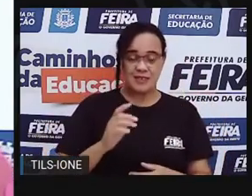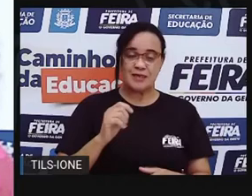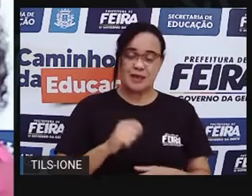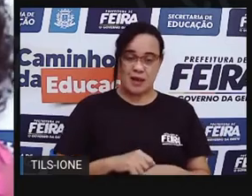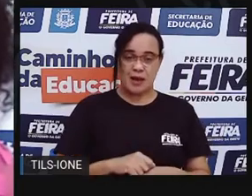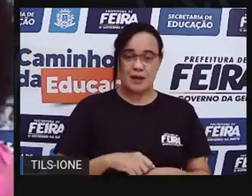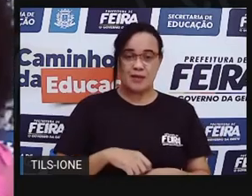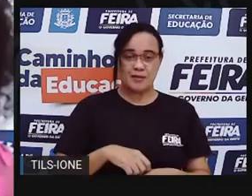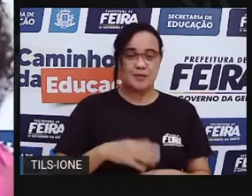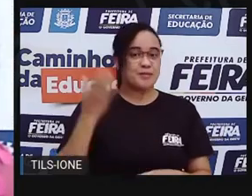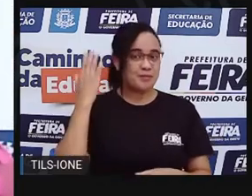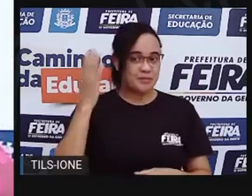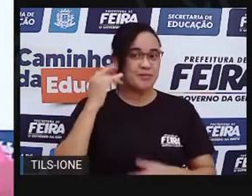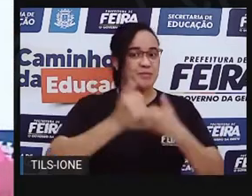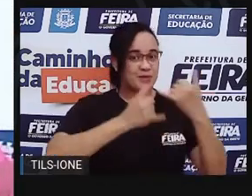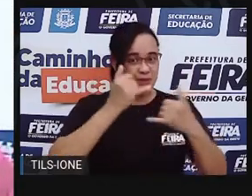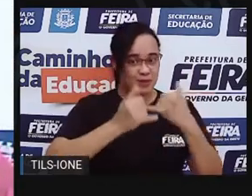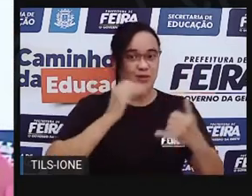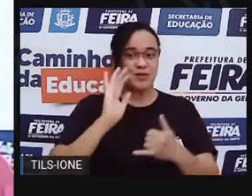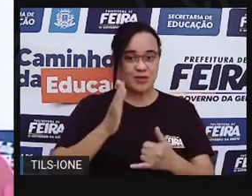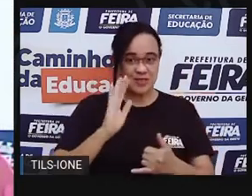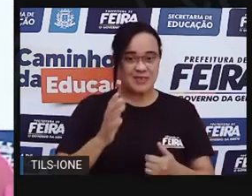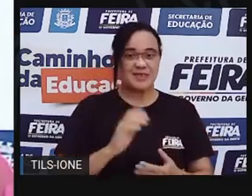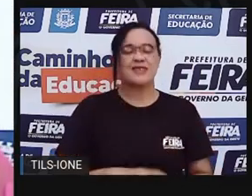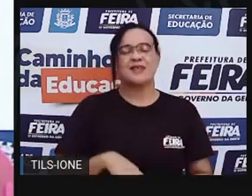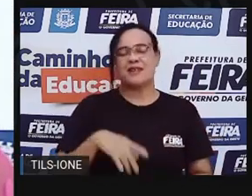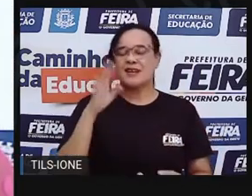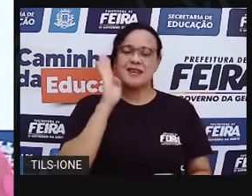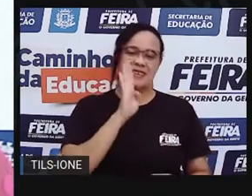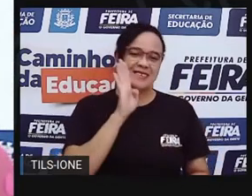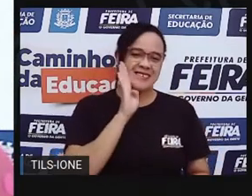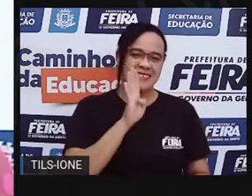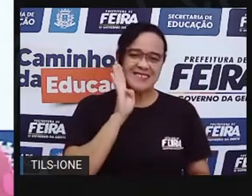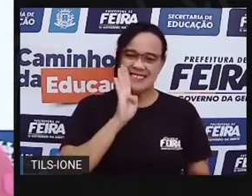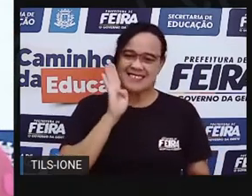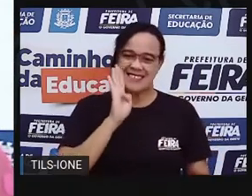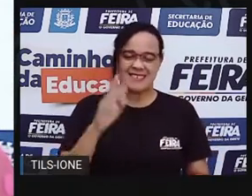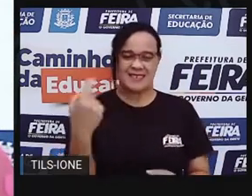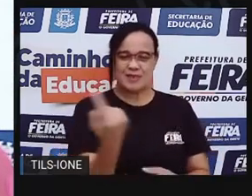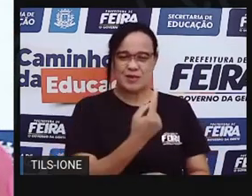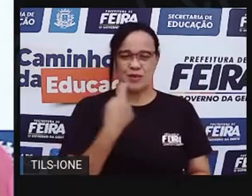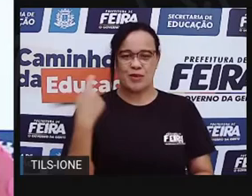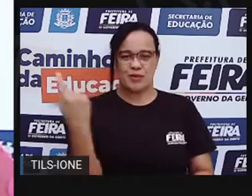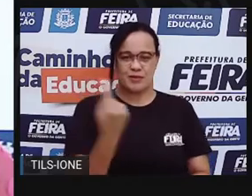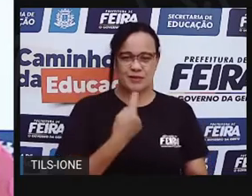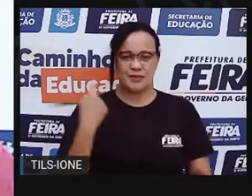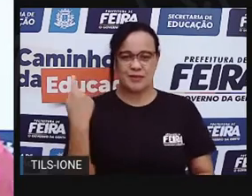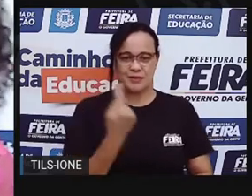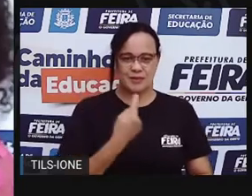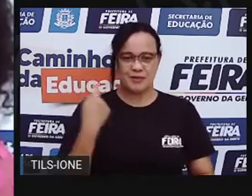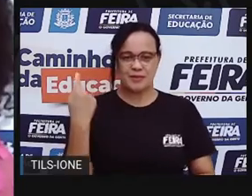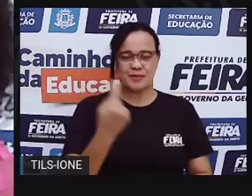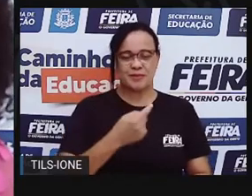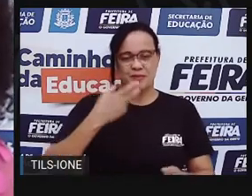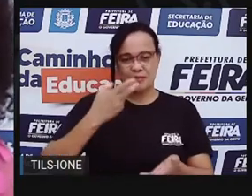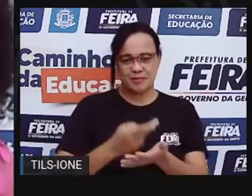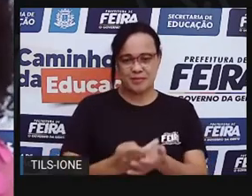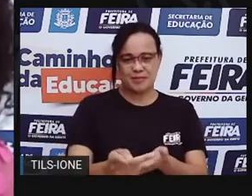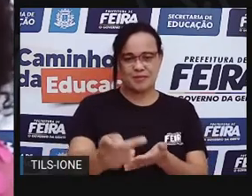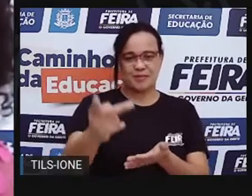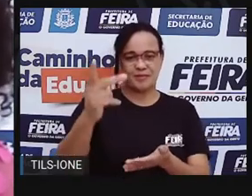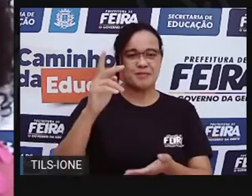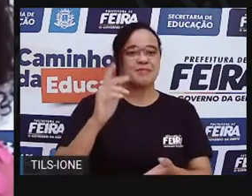peão, Proci? Já brinquei de peão. E é muito divertido. Ele roda, roda, roda e depois cai.